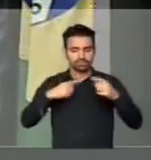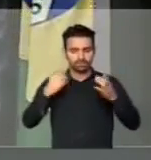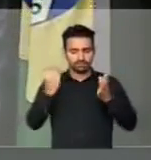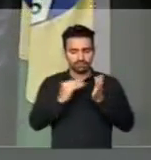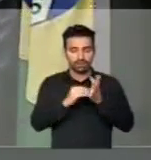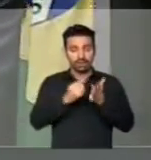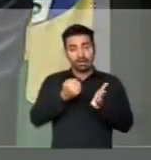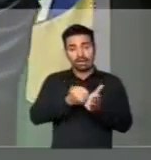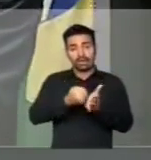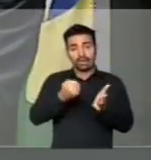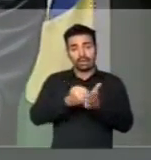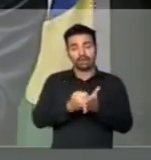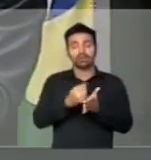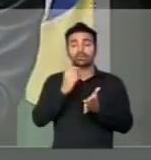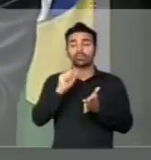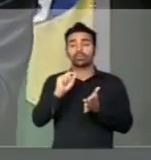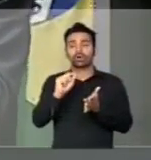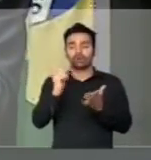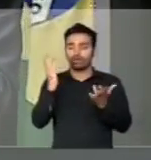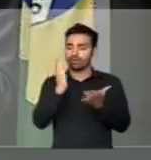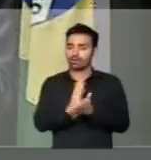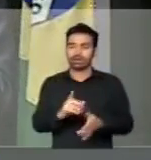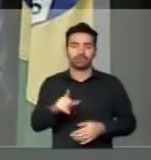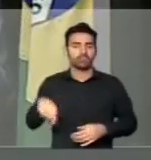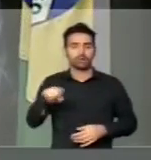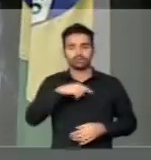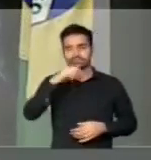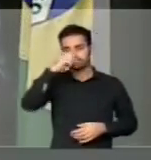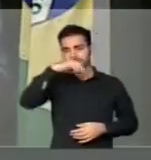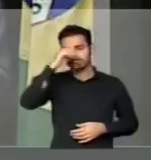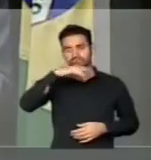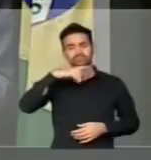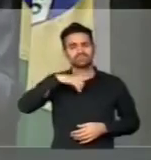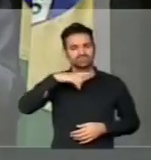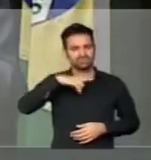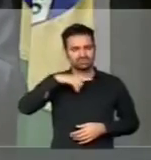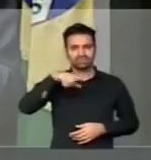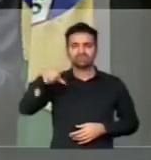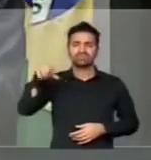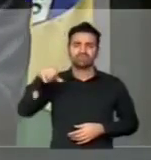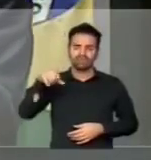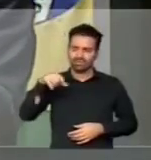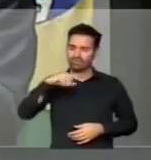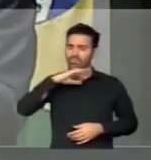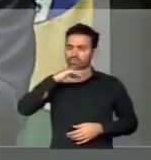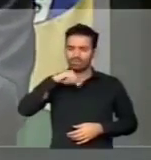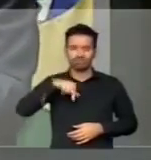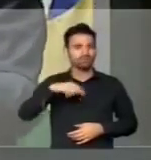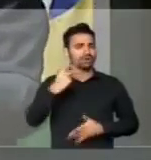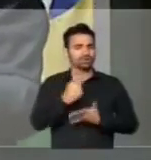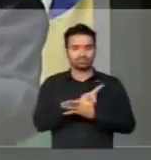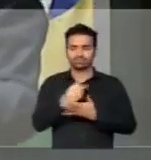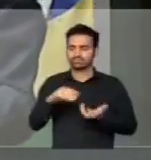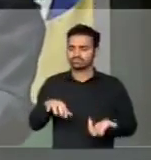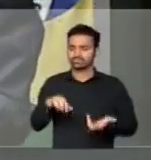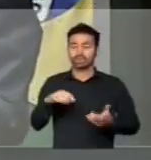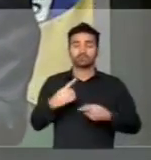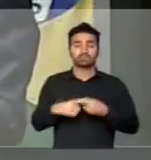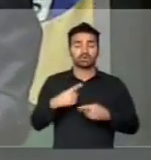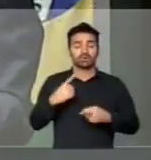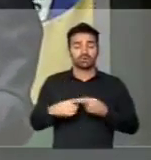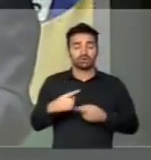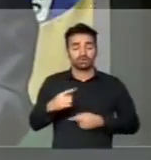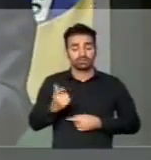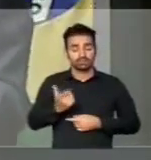regras para acabar com o desvario que atormenta o Congresso Nacional em função da